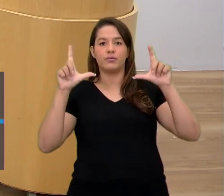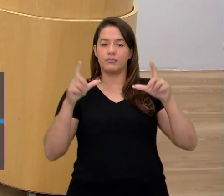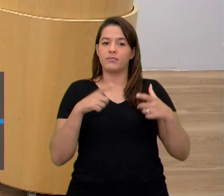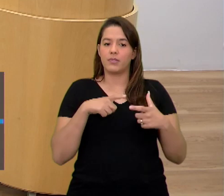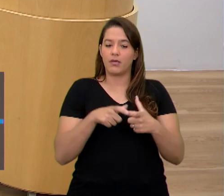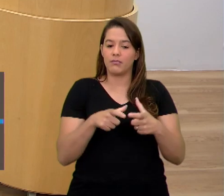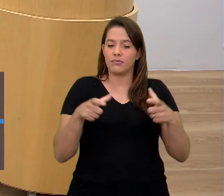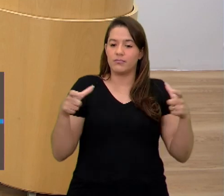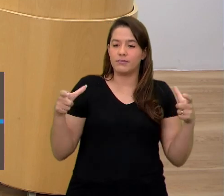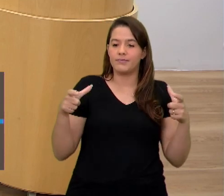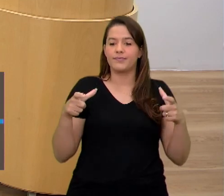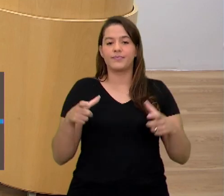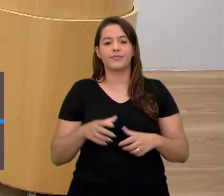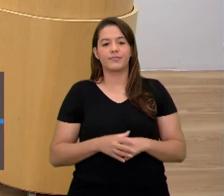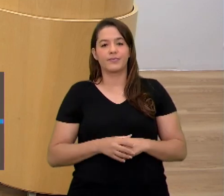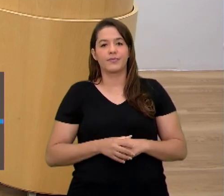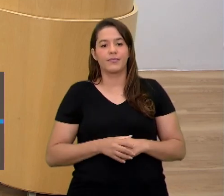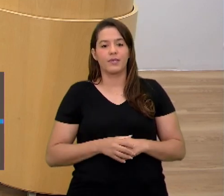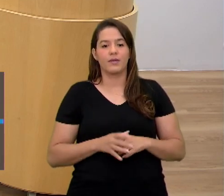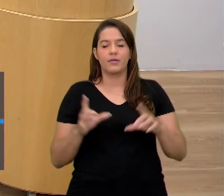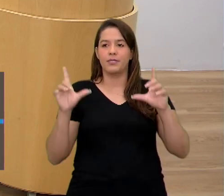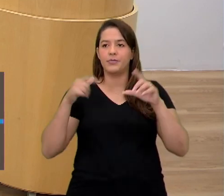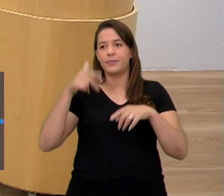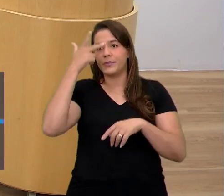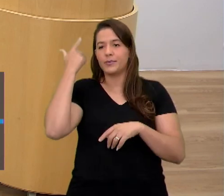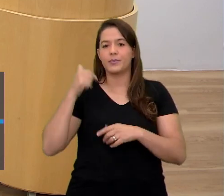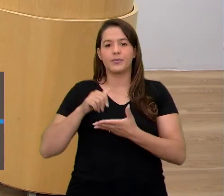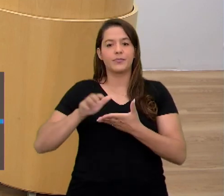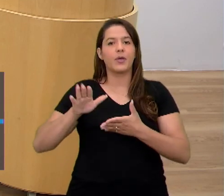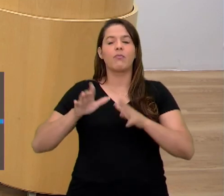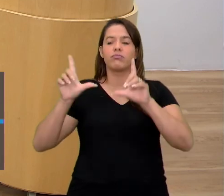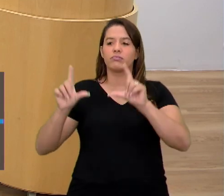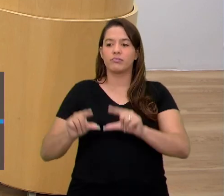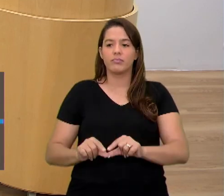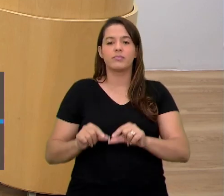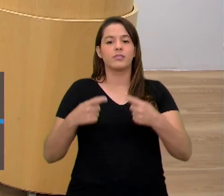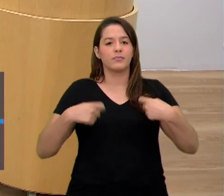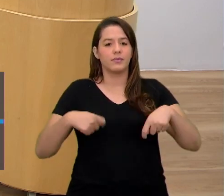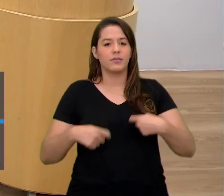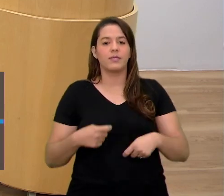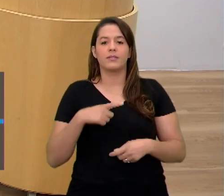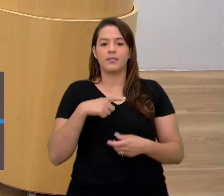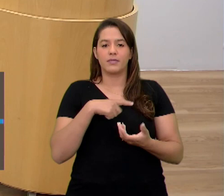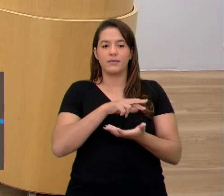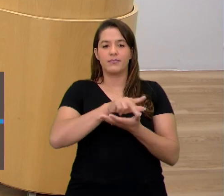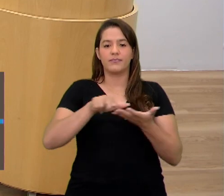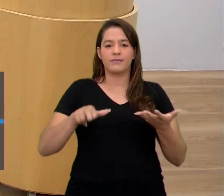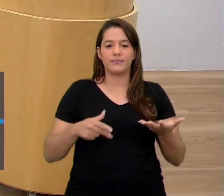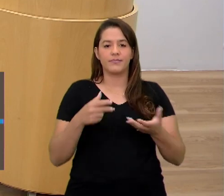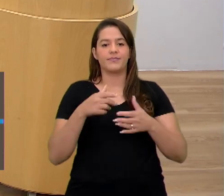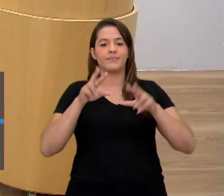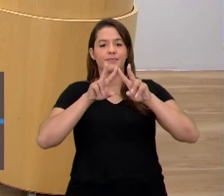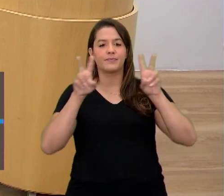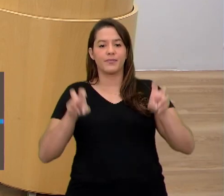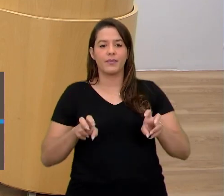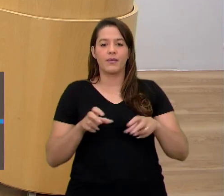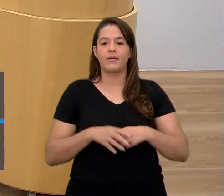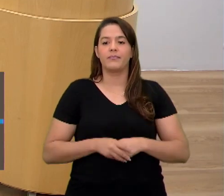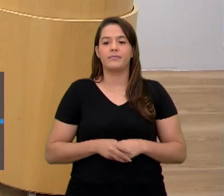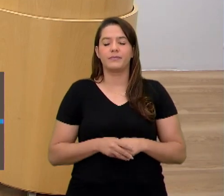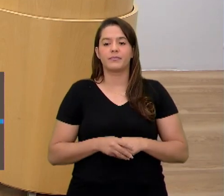e desocupados sempre caiam. Né? Mas é bastante legal, tem assunto aí. Né? Tá? Vamos criar a